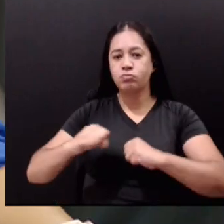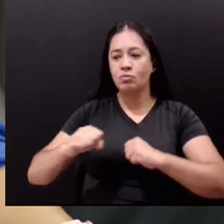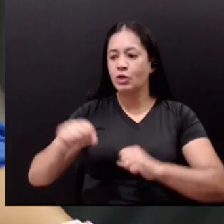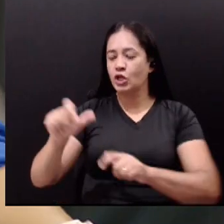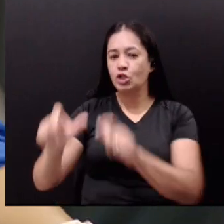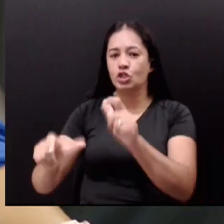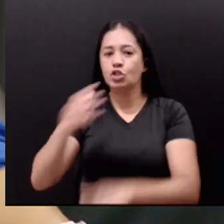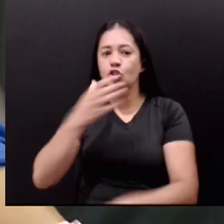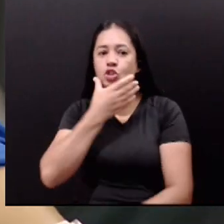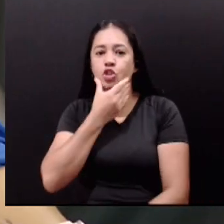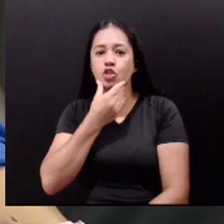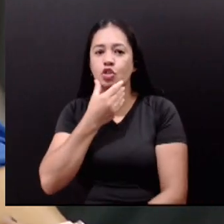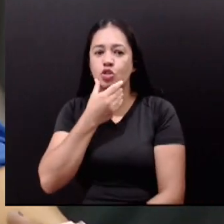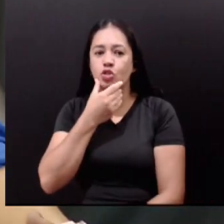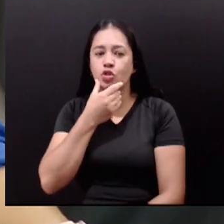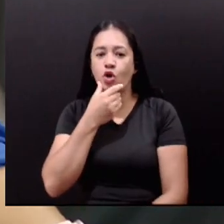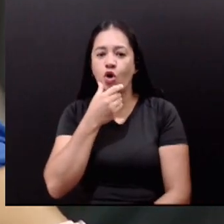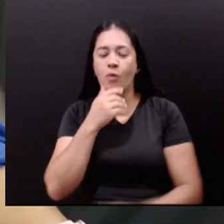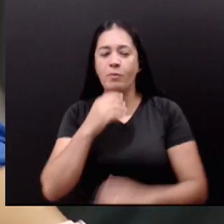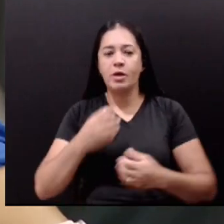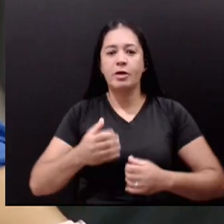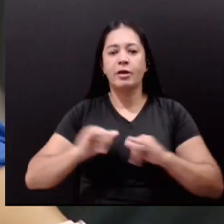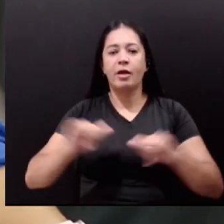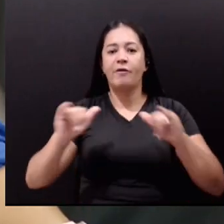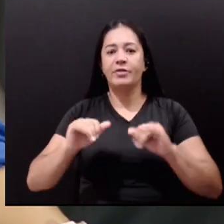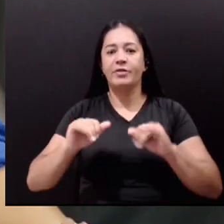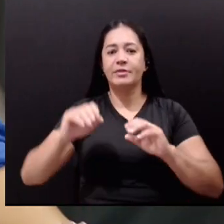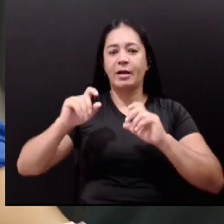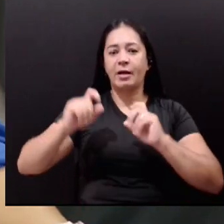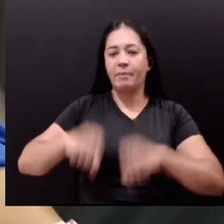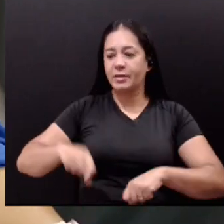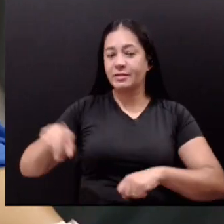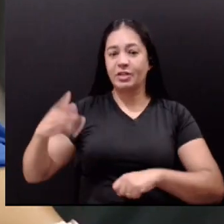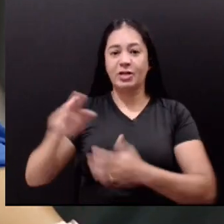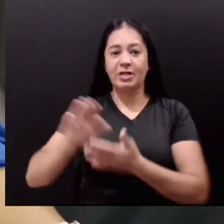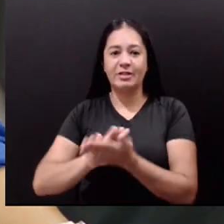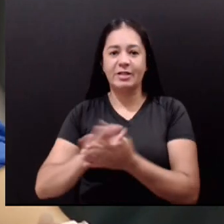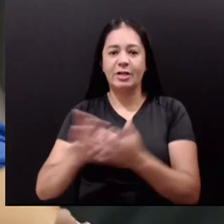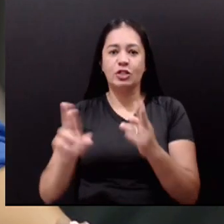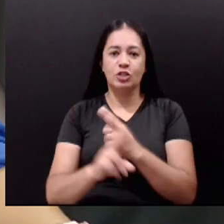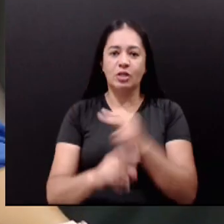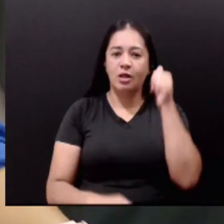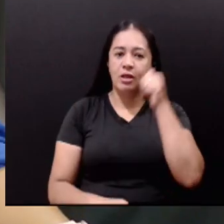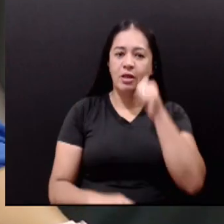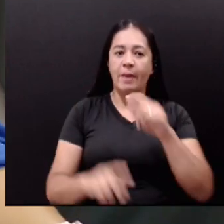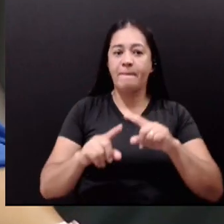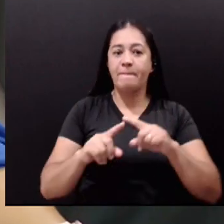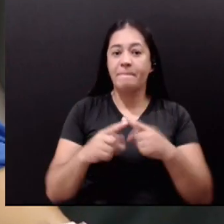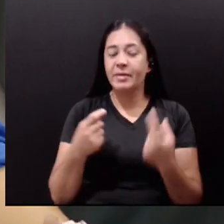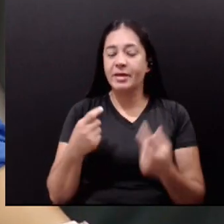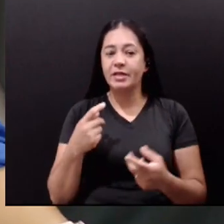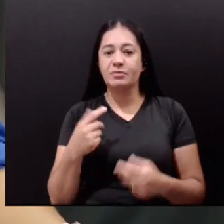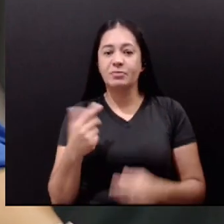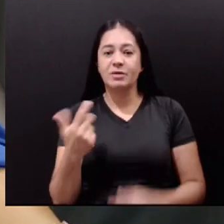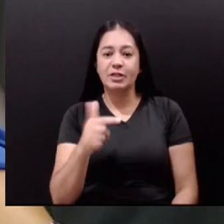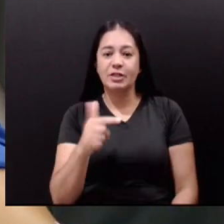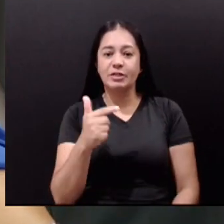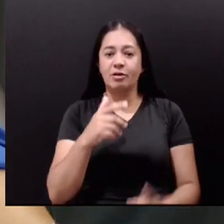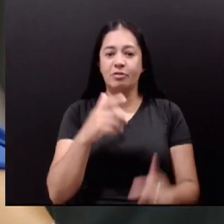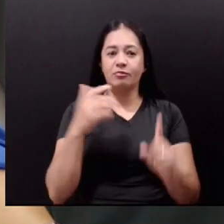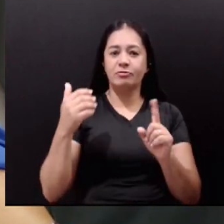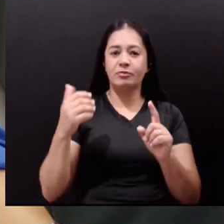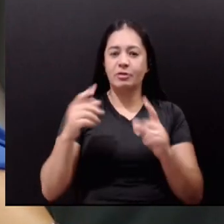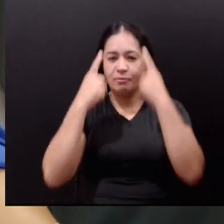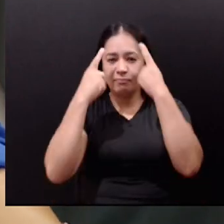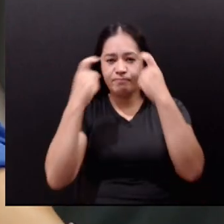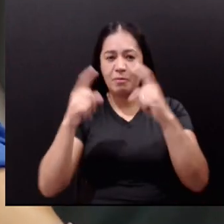com mulheres, né. Embora não alegue vínculos com violência ou misoginia, essa ideologia abrange um ódio profundo contra o